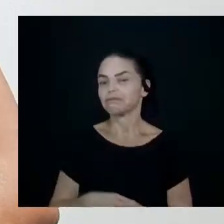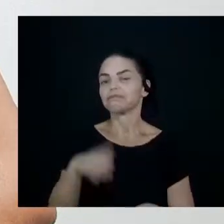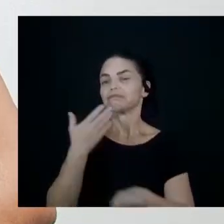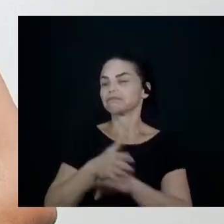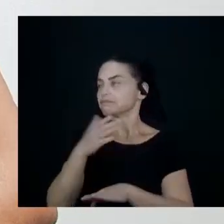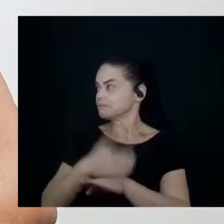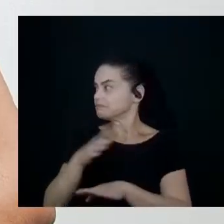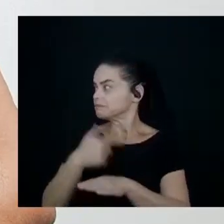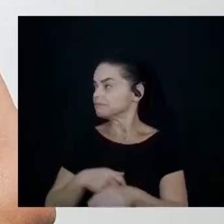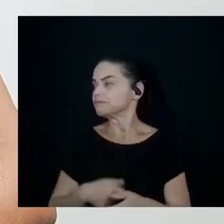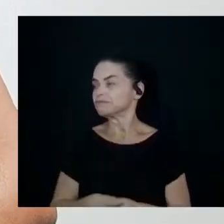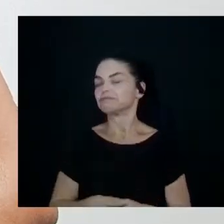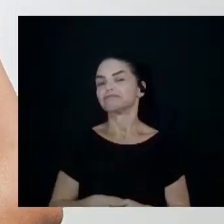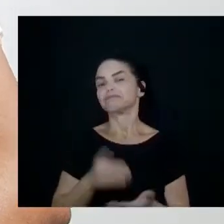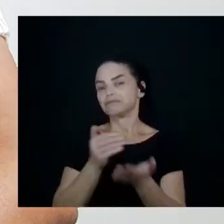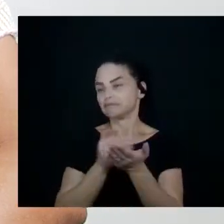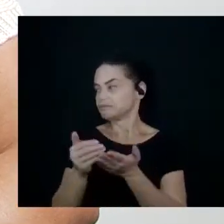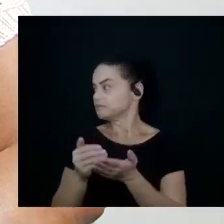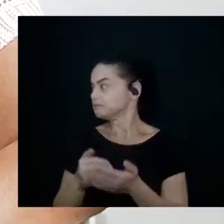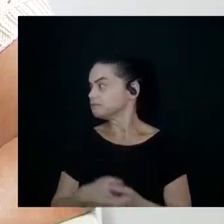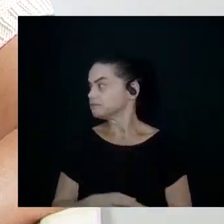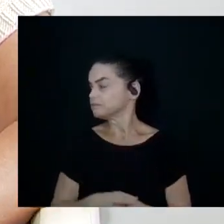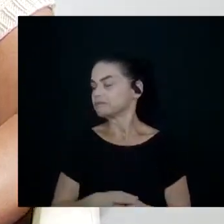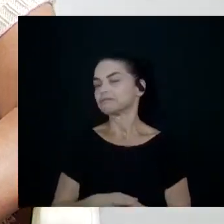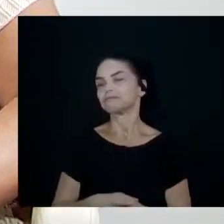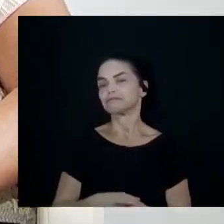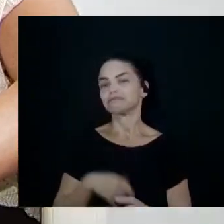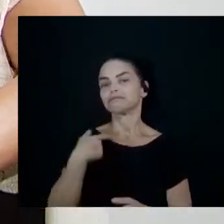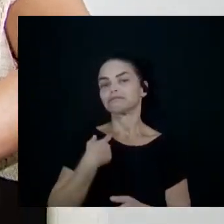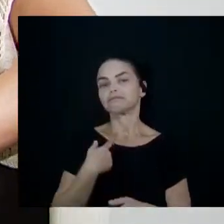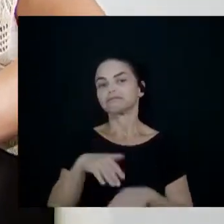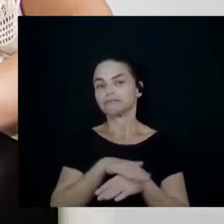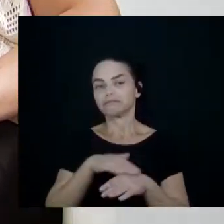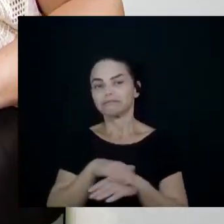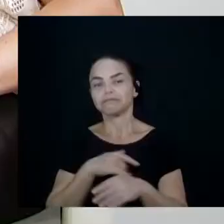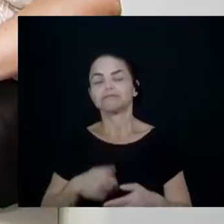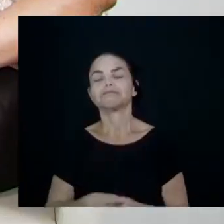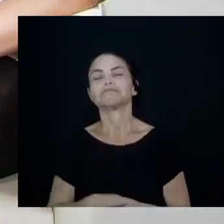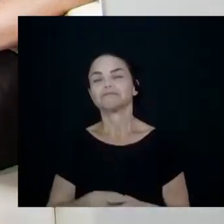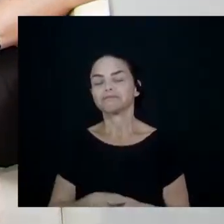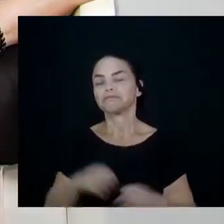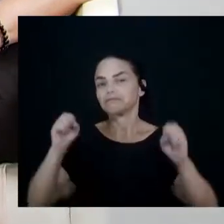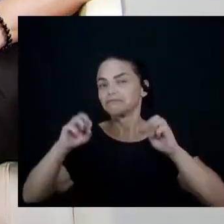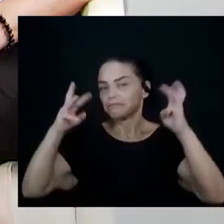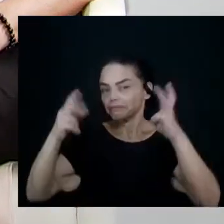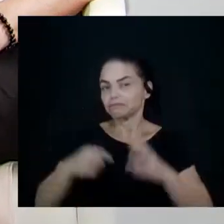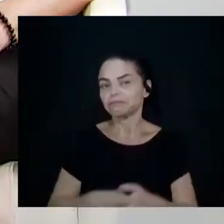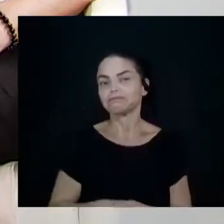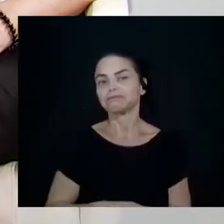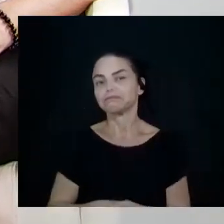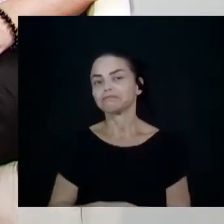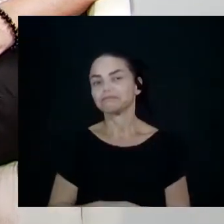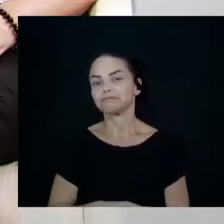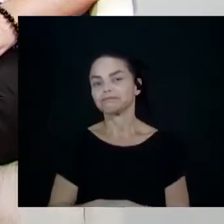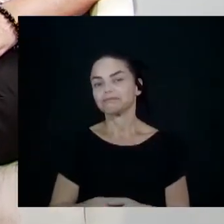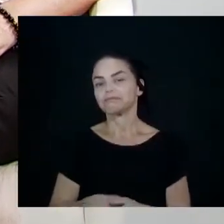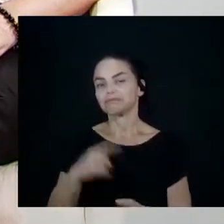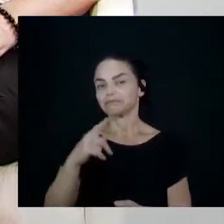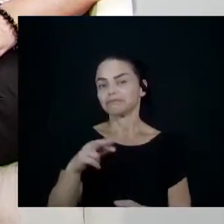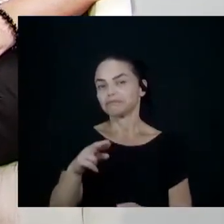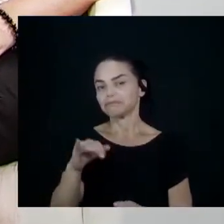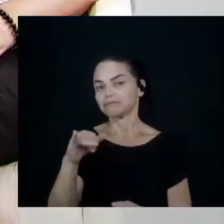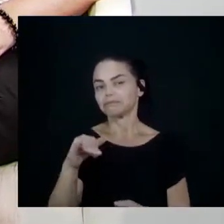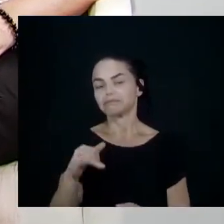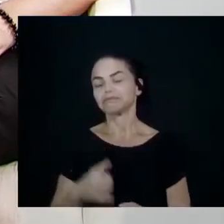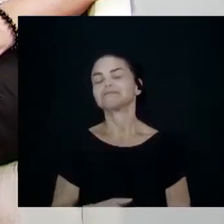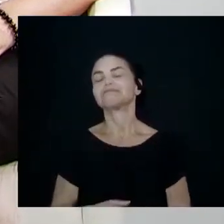pessoal participar. E no começo, você contou inclusive que estava lá na feira e a Pri foi a